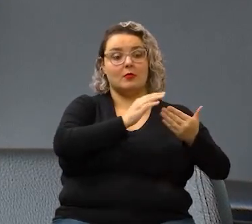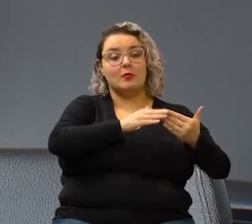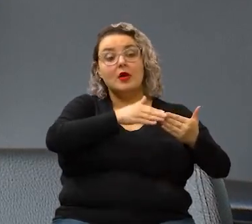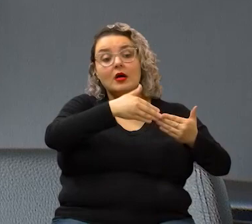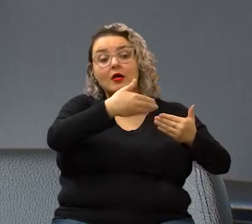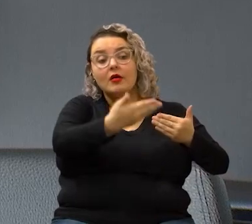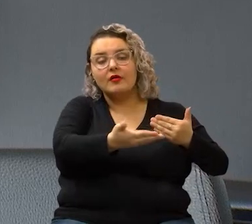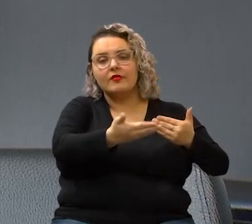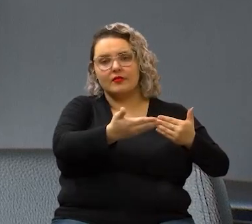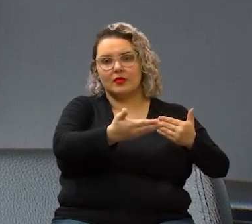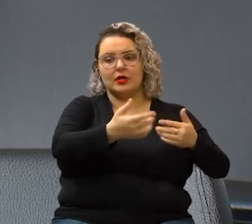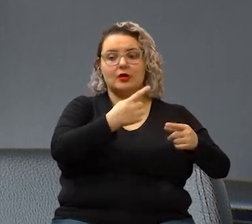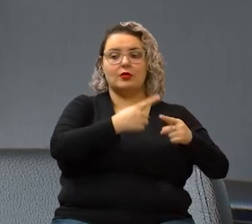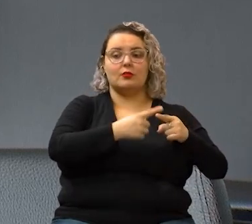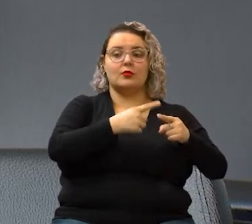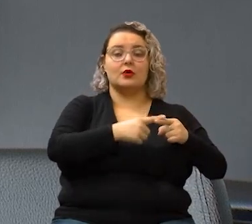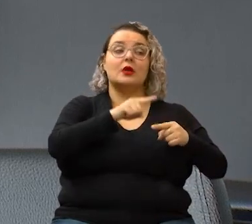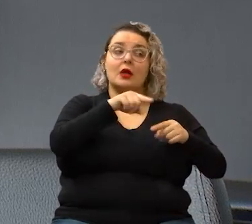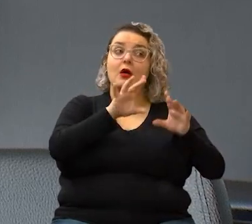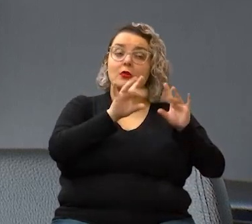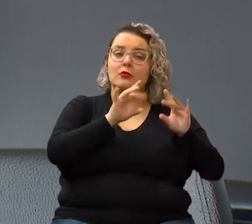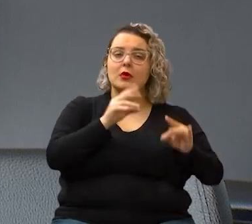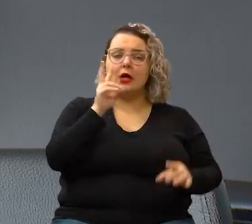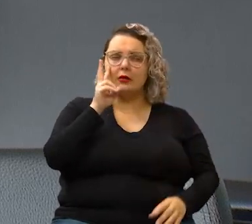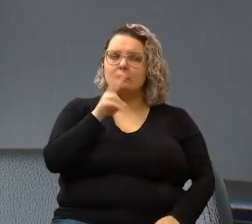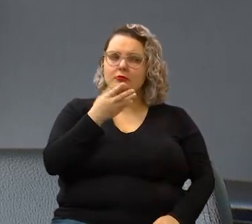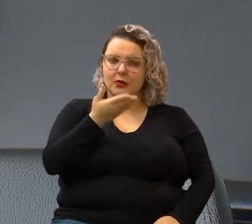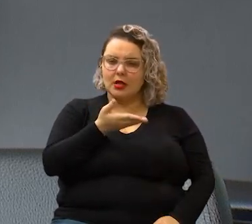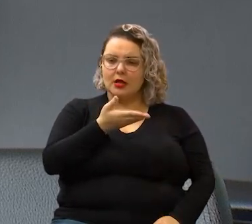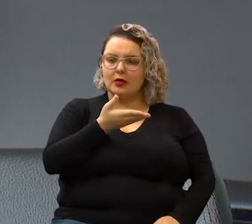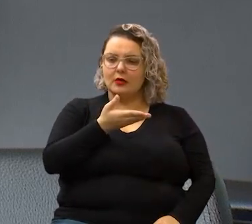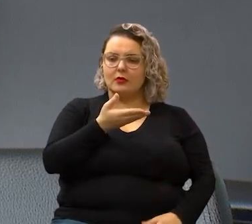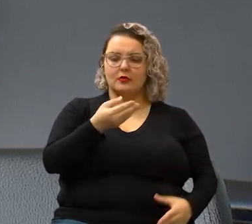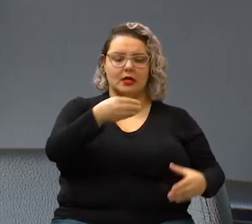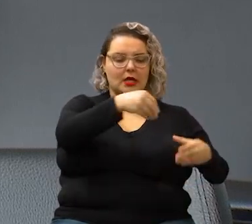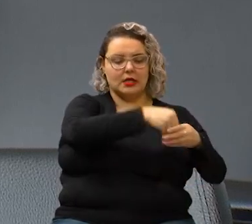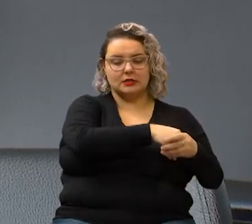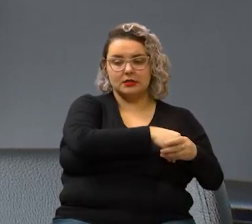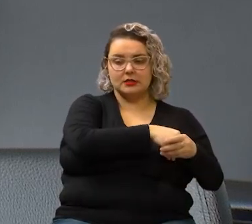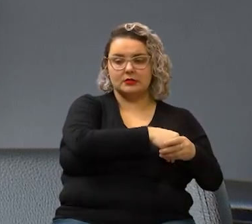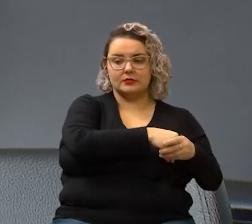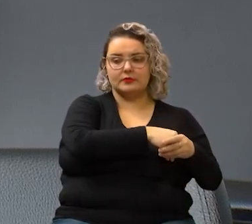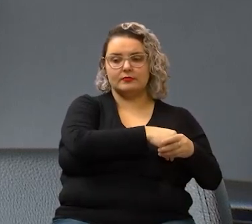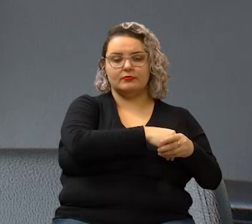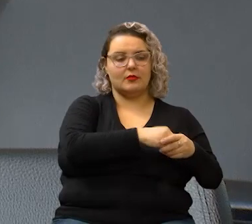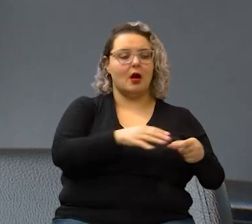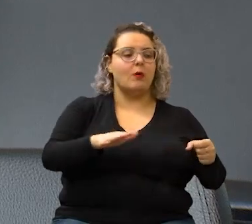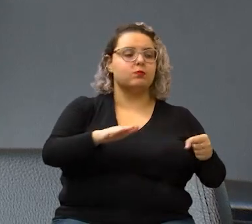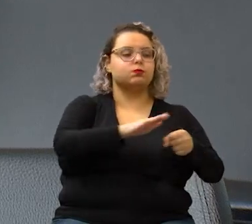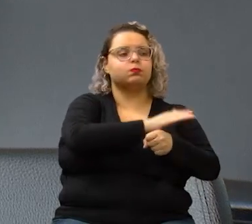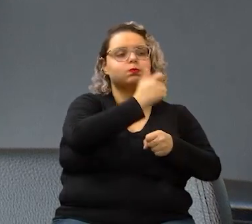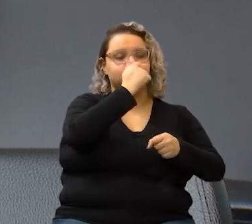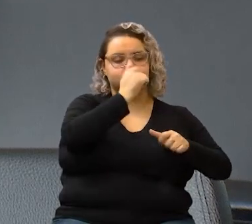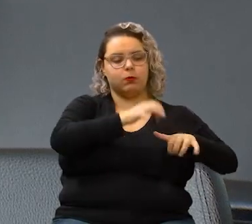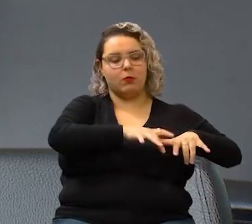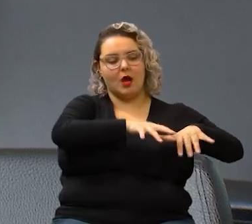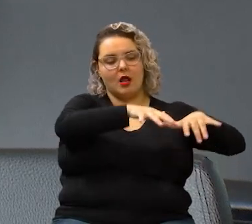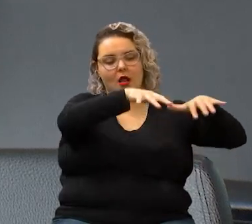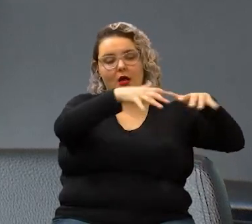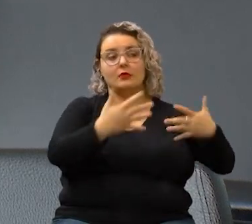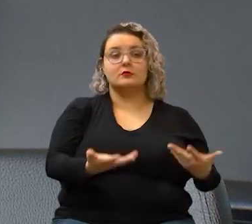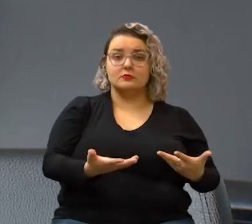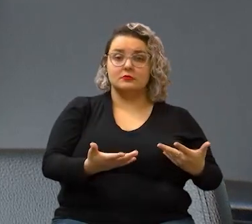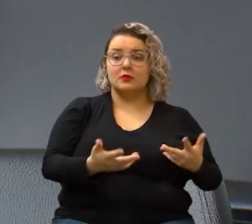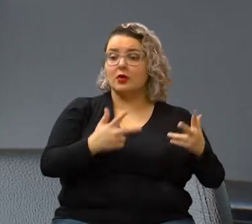farmácia para fora, porque ali também é outro detalhe que eu vi que fica dentro e acumula.